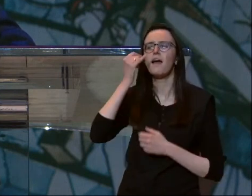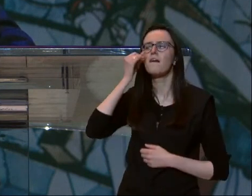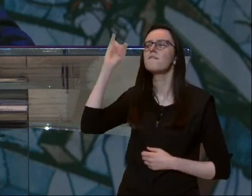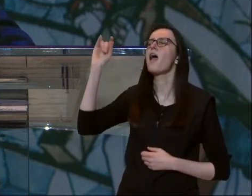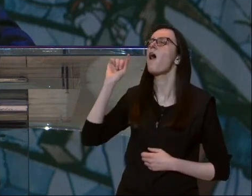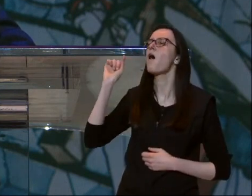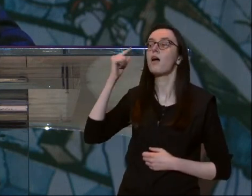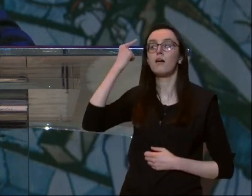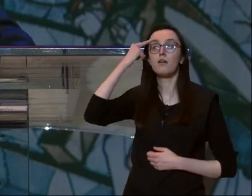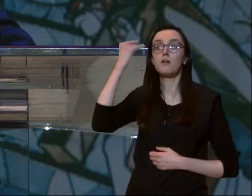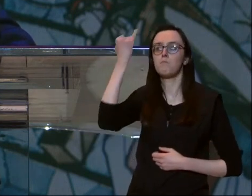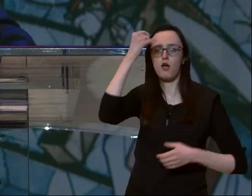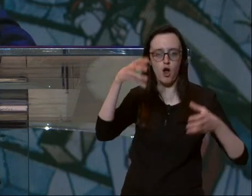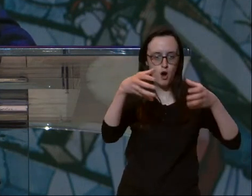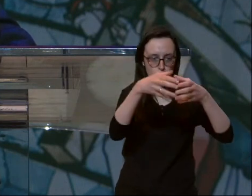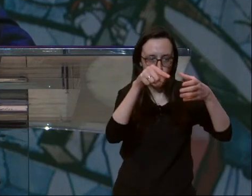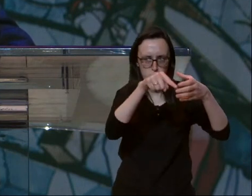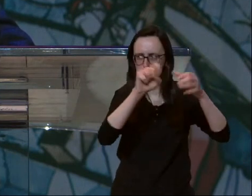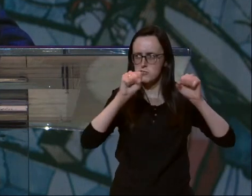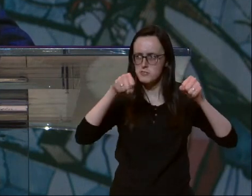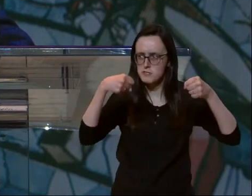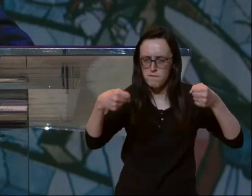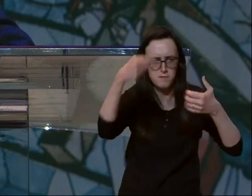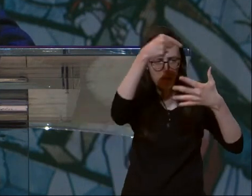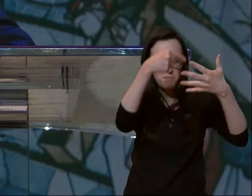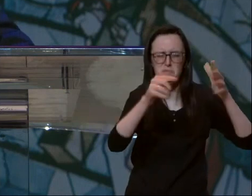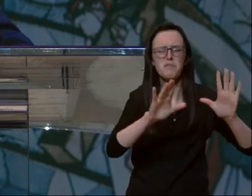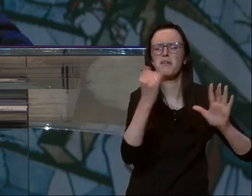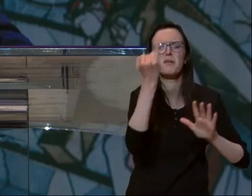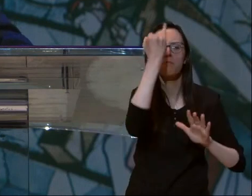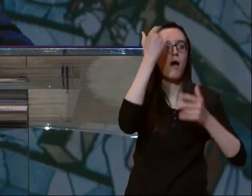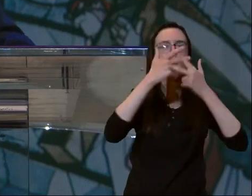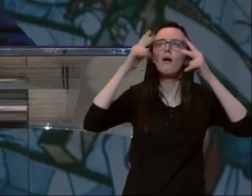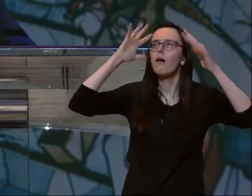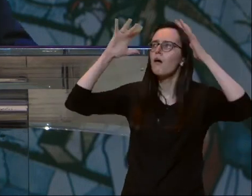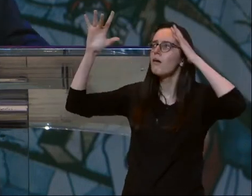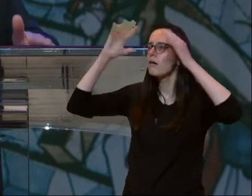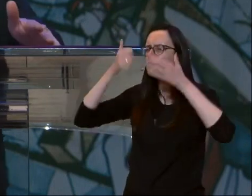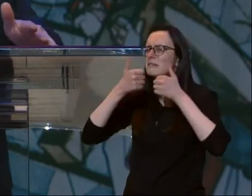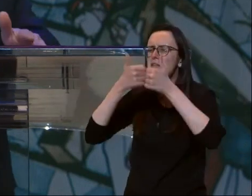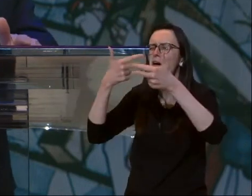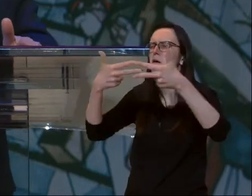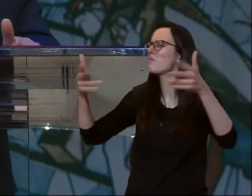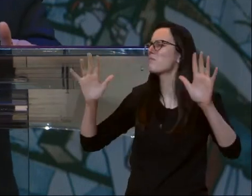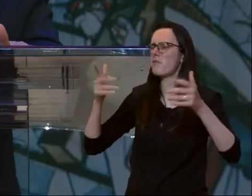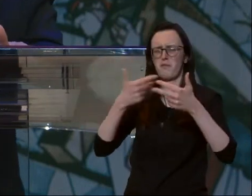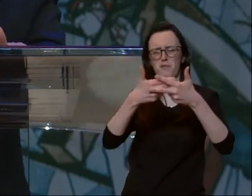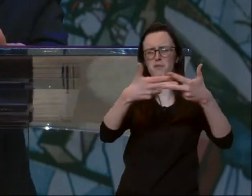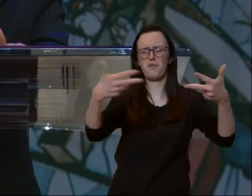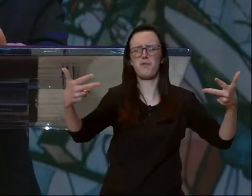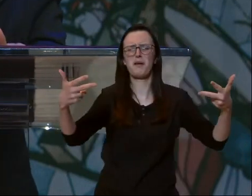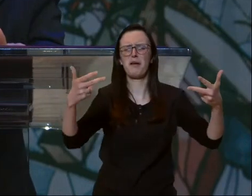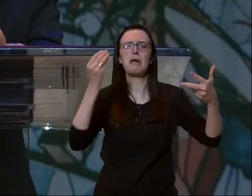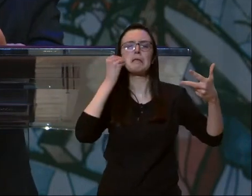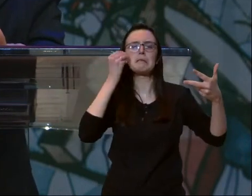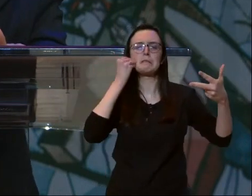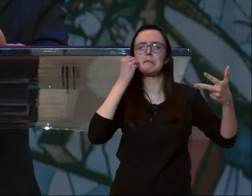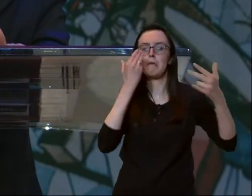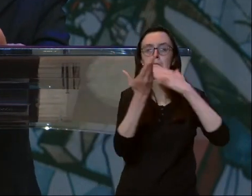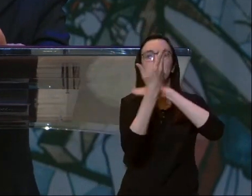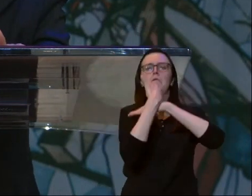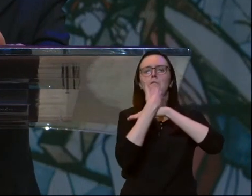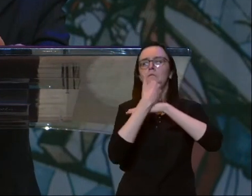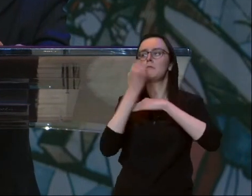prevaleçam ideologias, não prevaleçam filosofias, tantas coisas que tentam prevalecer na